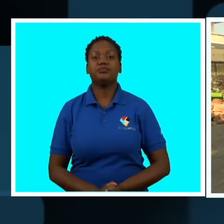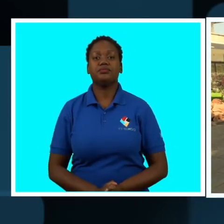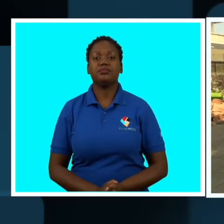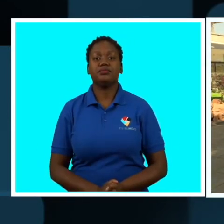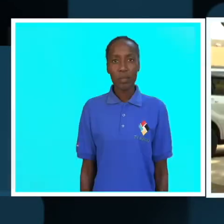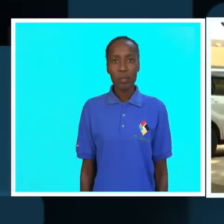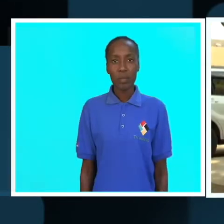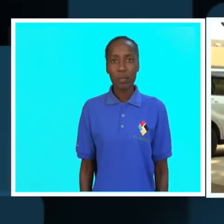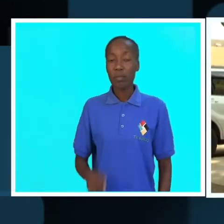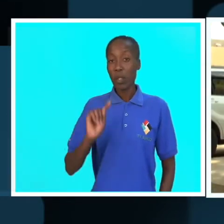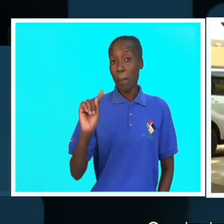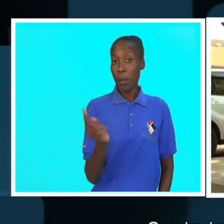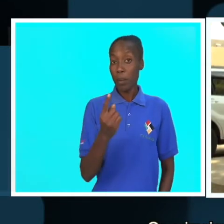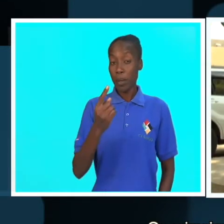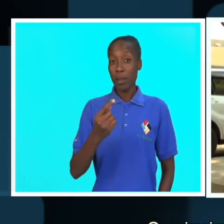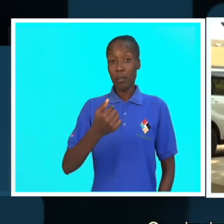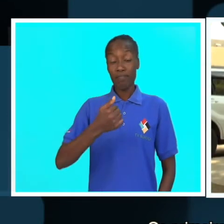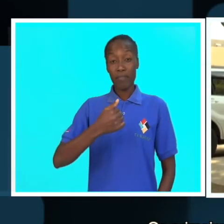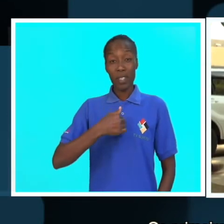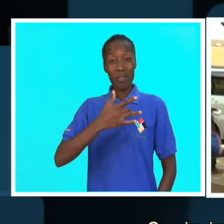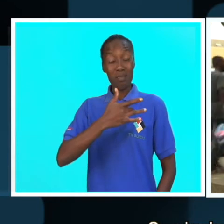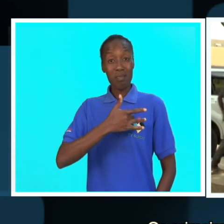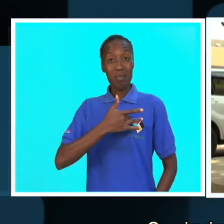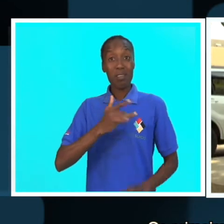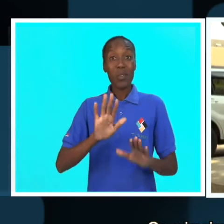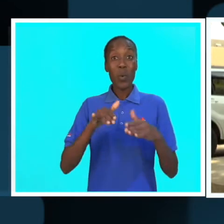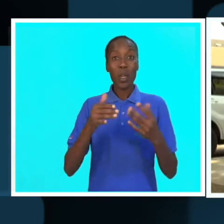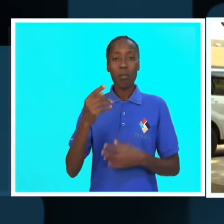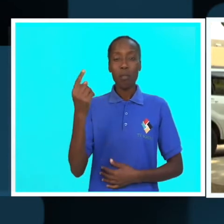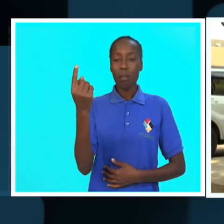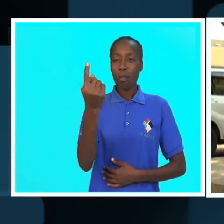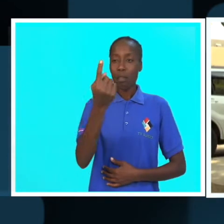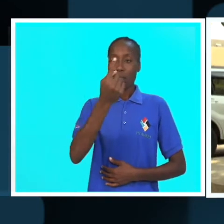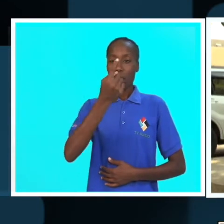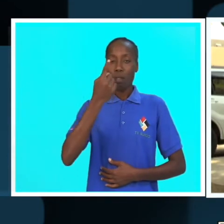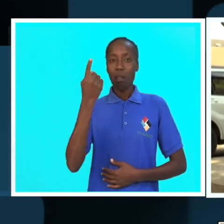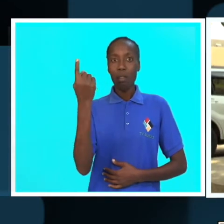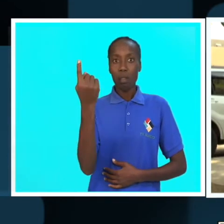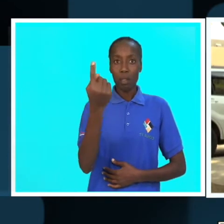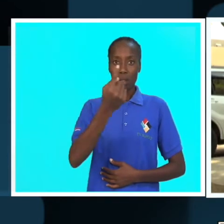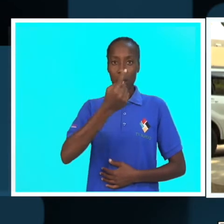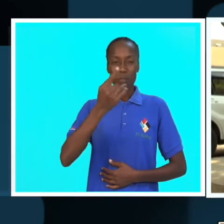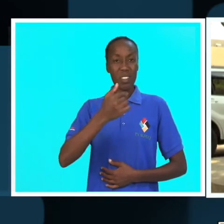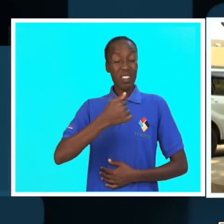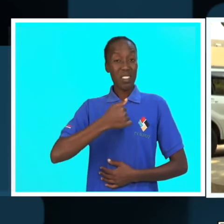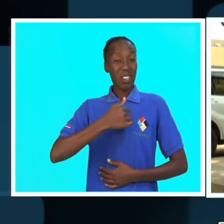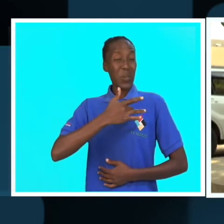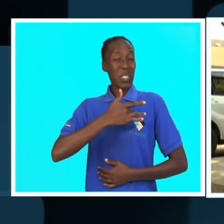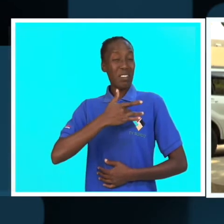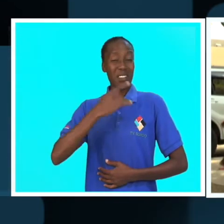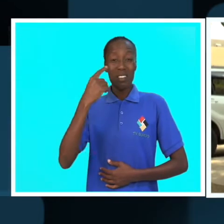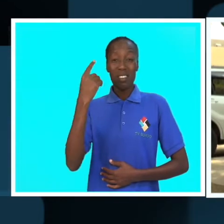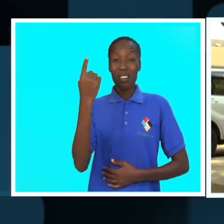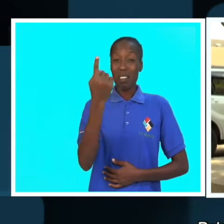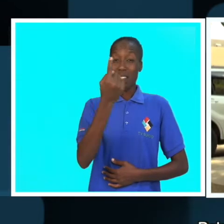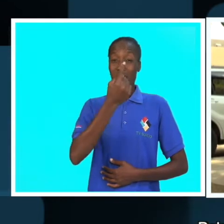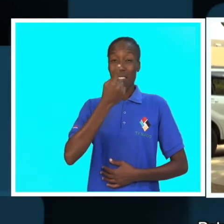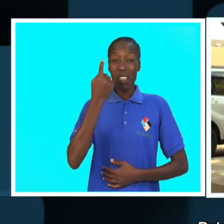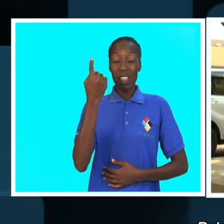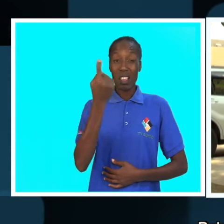estatística. Os primeiros sintomas foram tontura. Eu senti tontura. Pelo